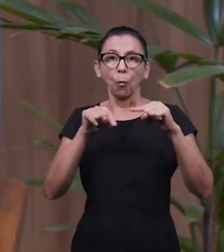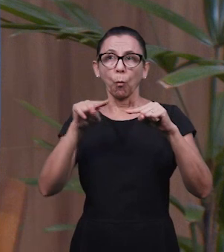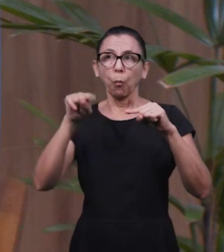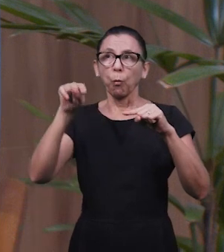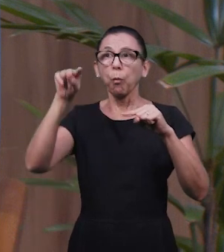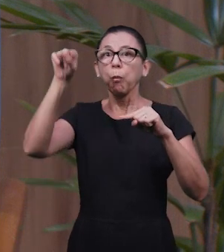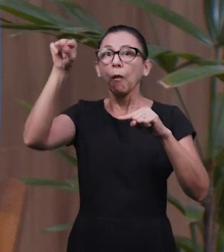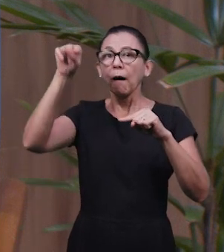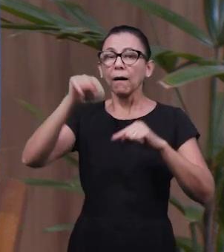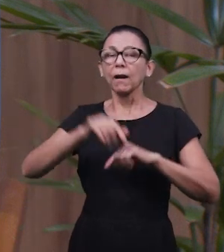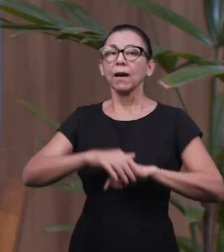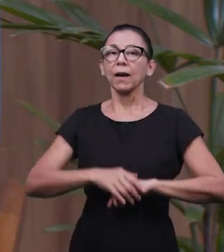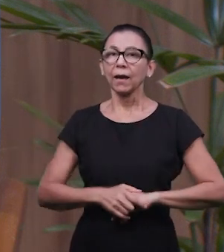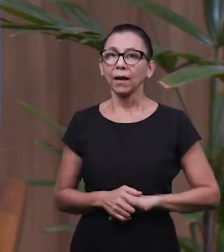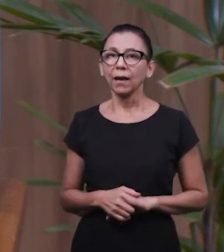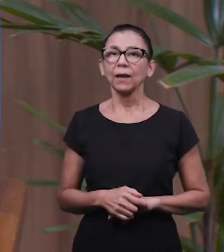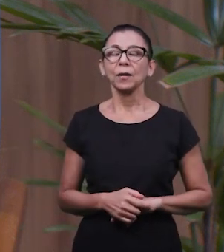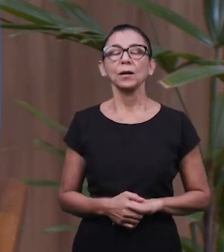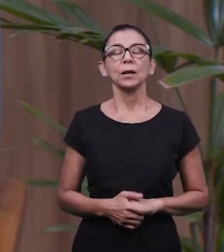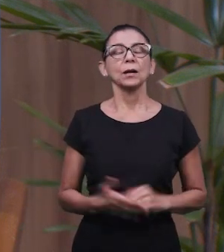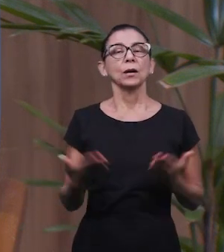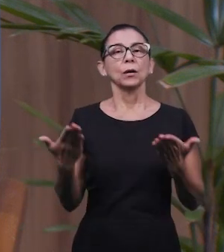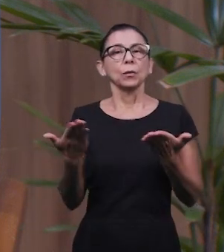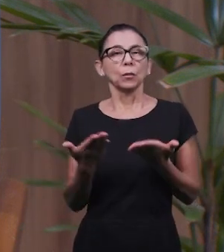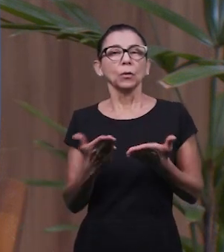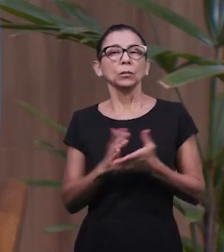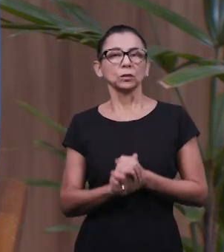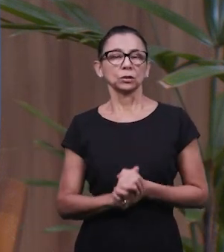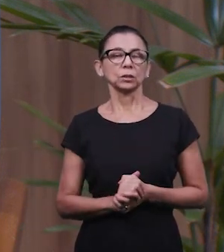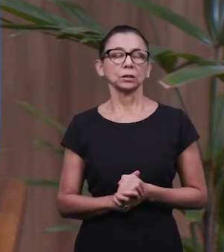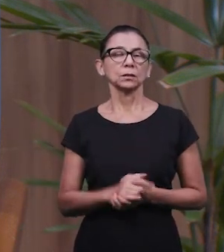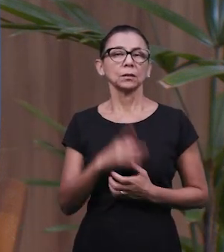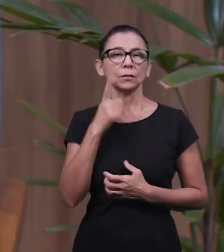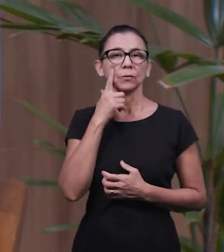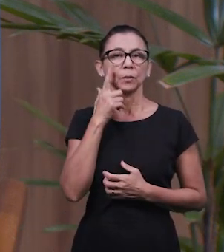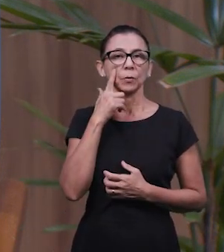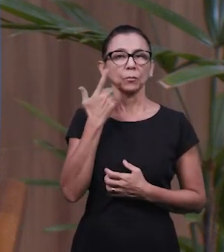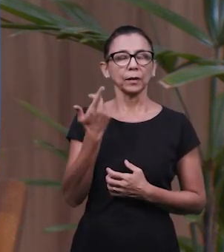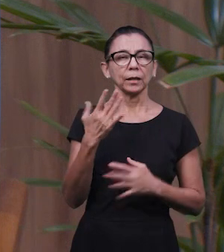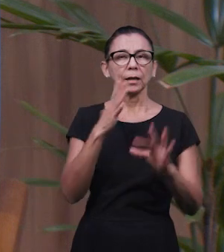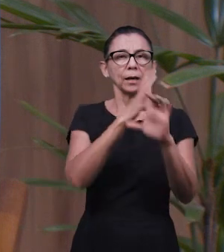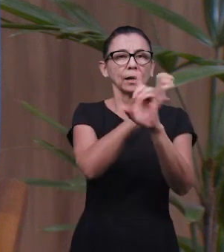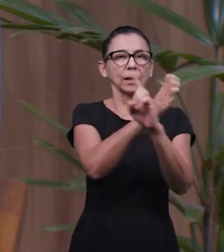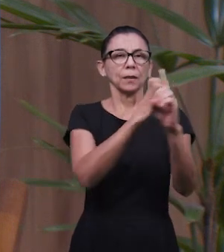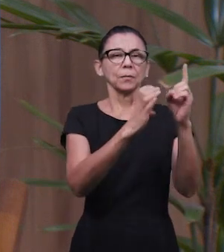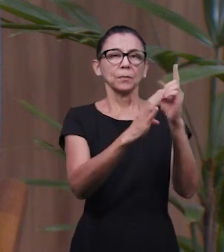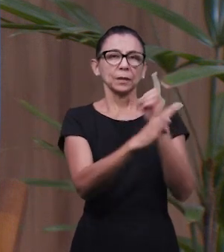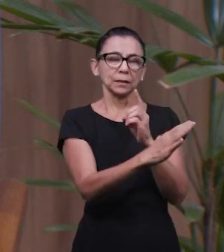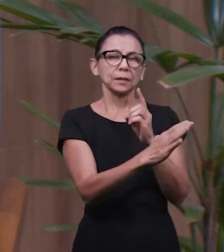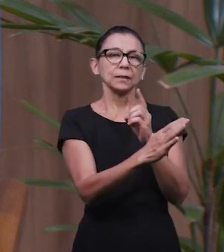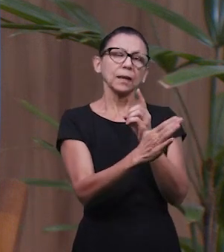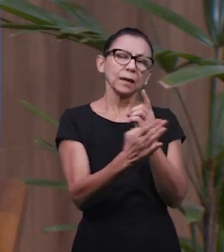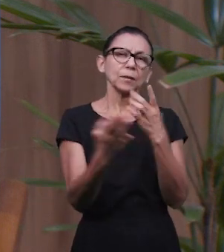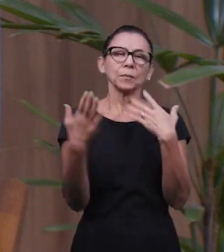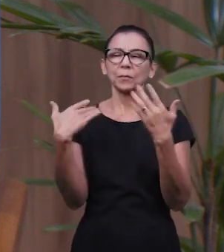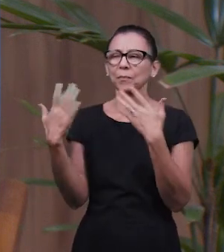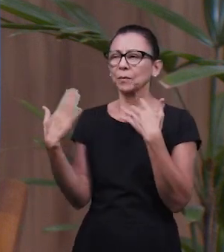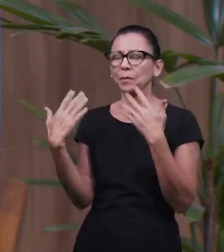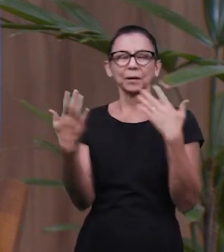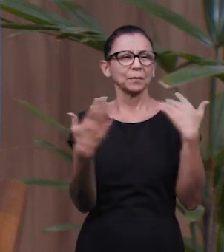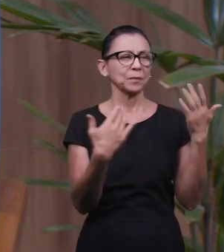E a gente começa agora o quadro Lições do Manaim, um quadro dentro deste programa que tem tido uma